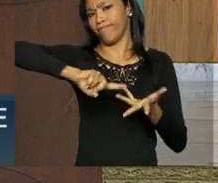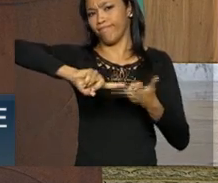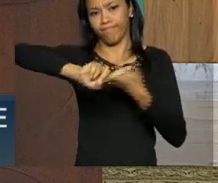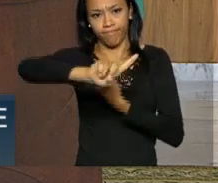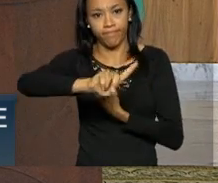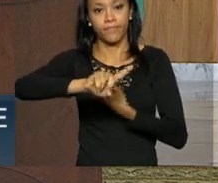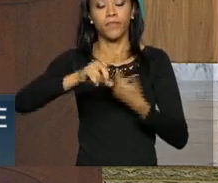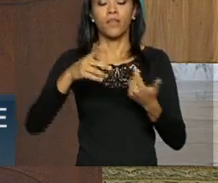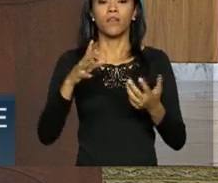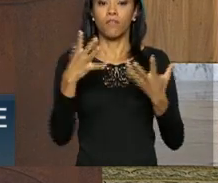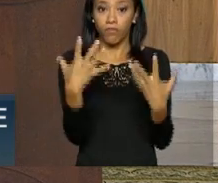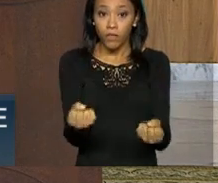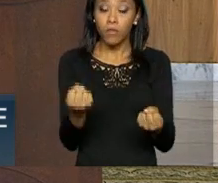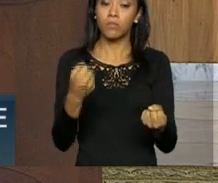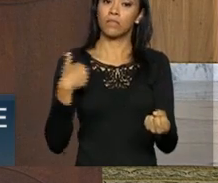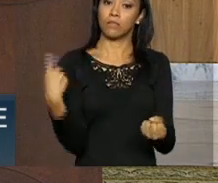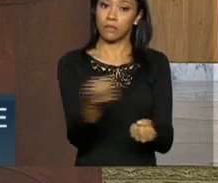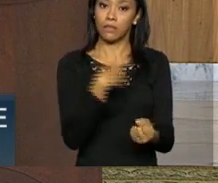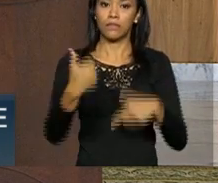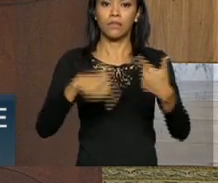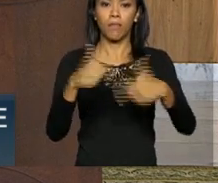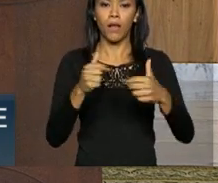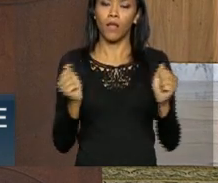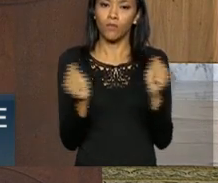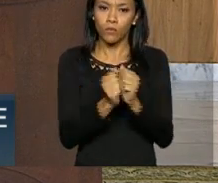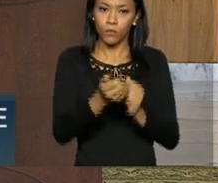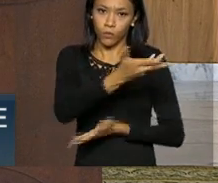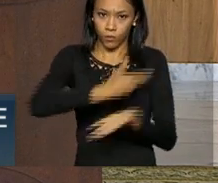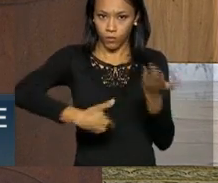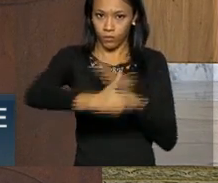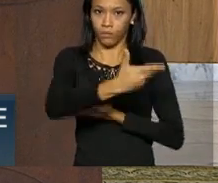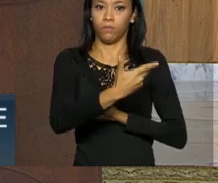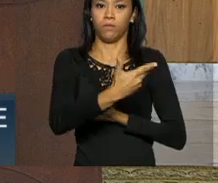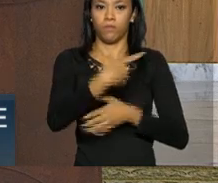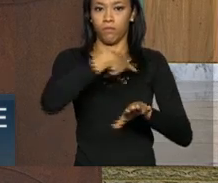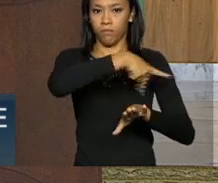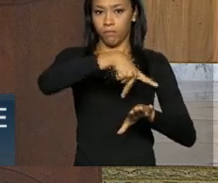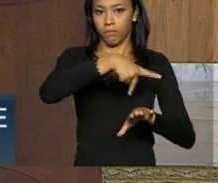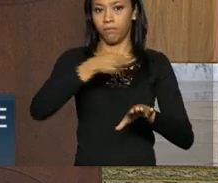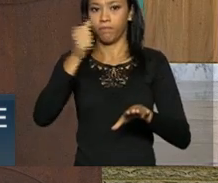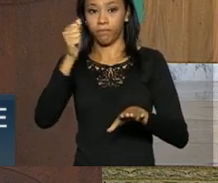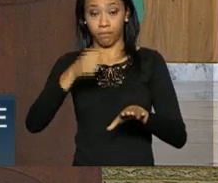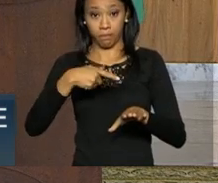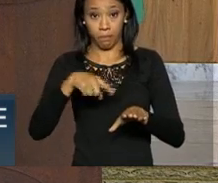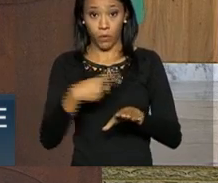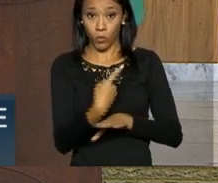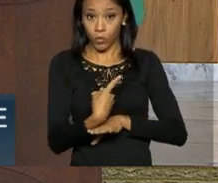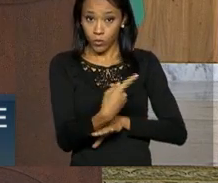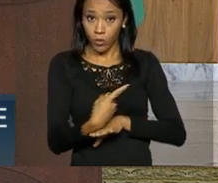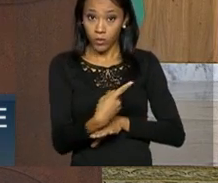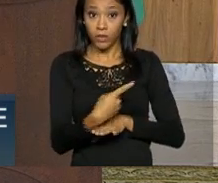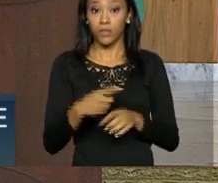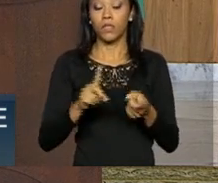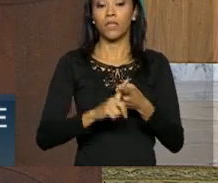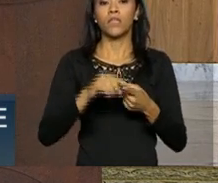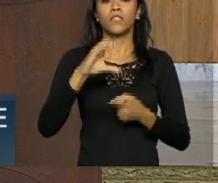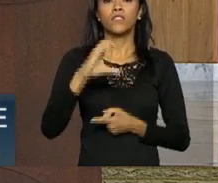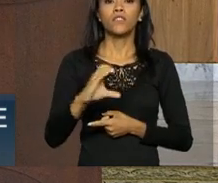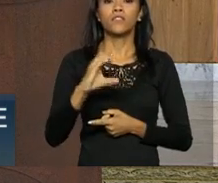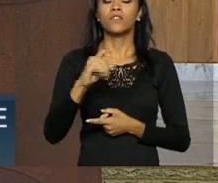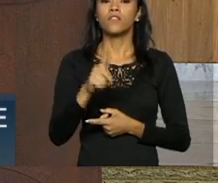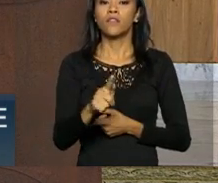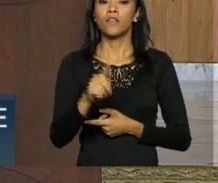Vamos trabalhar também em iniciativas conjuntas relativas à GNL e à GLP